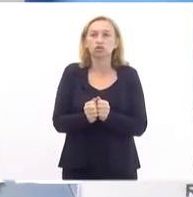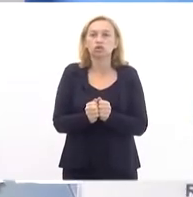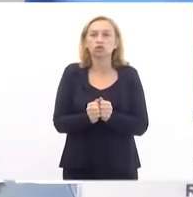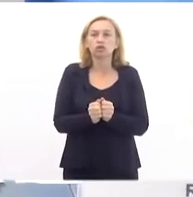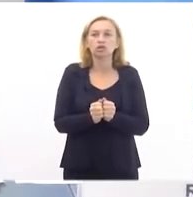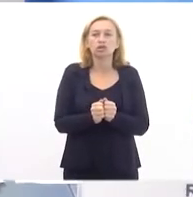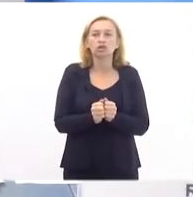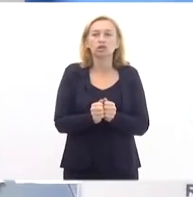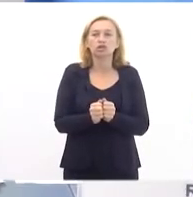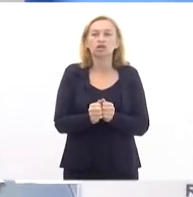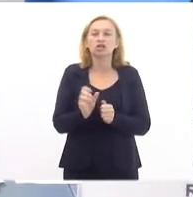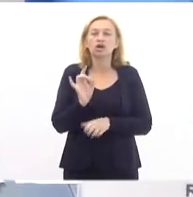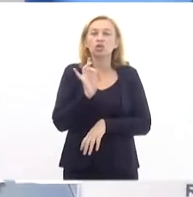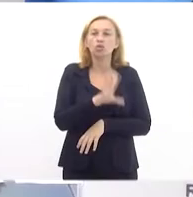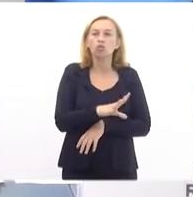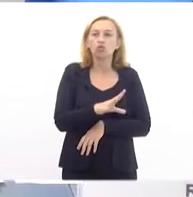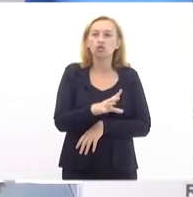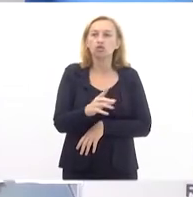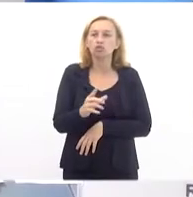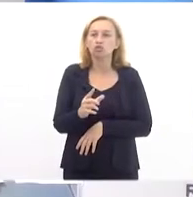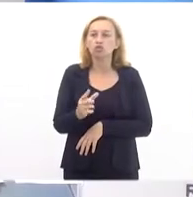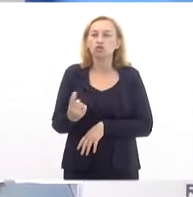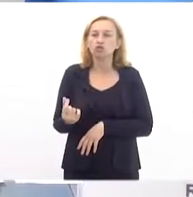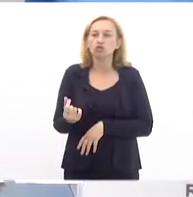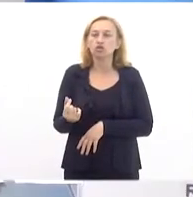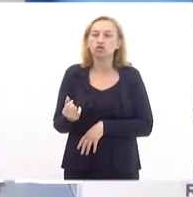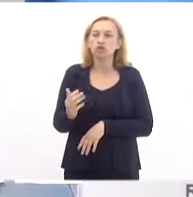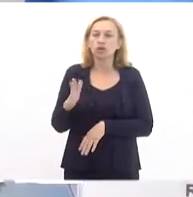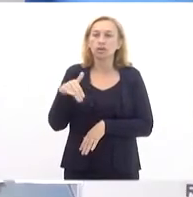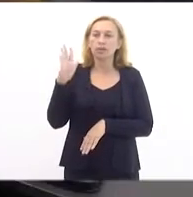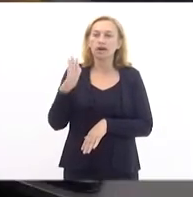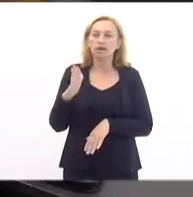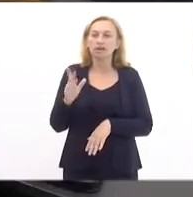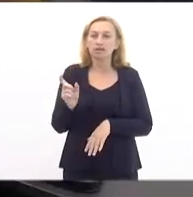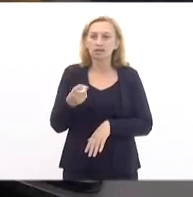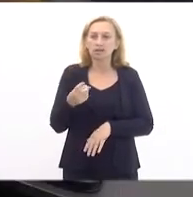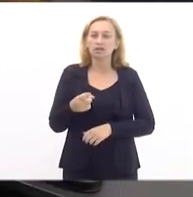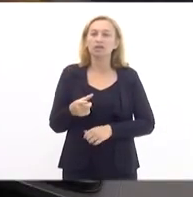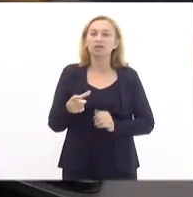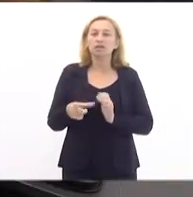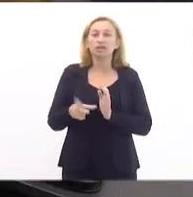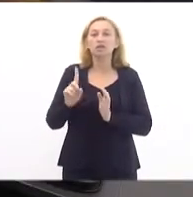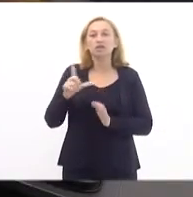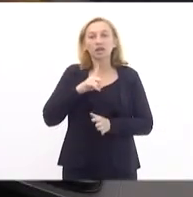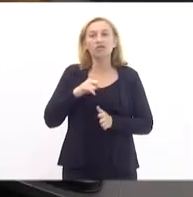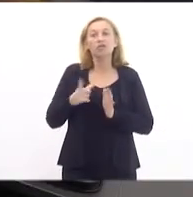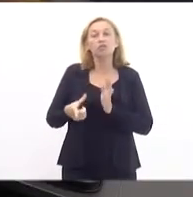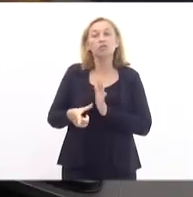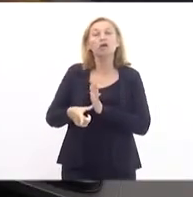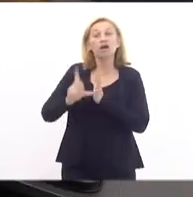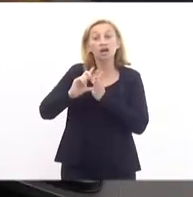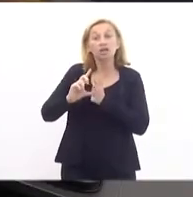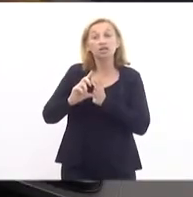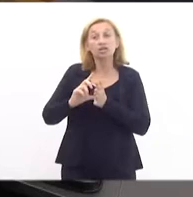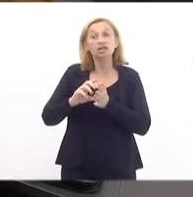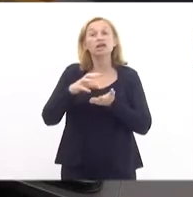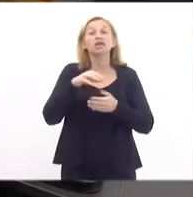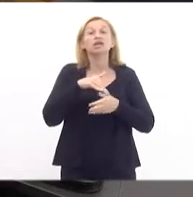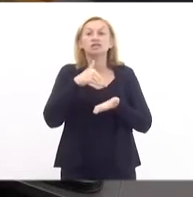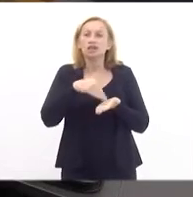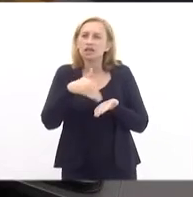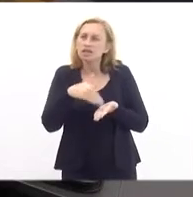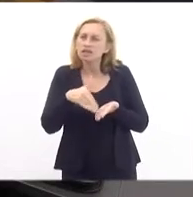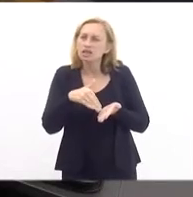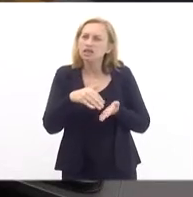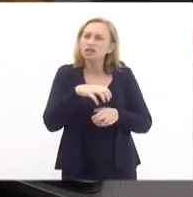desse aumento, dessa última tarifa que teve. Antes dessa que querem dar agora, de 5 para 7, teve uma anterior. Queria saber se a Secretaria de Transporte